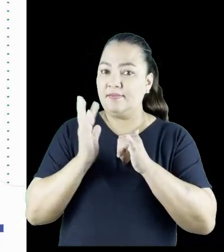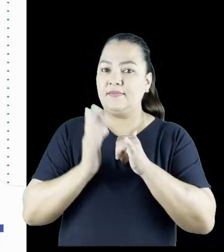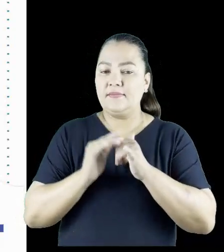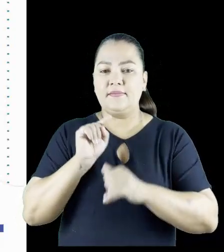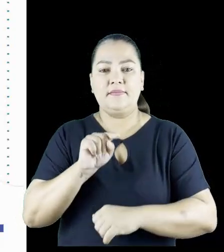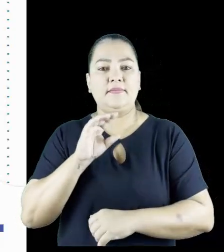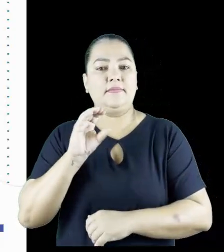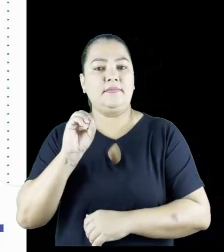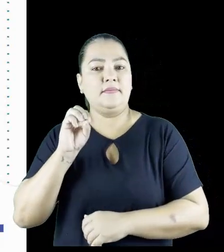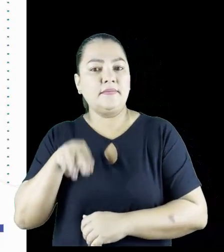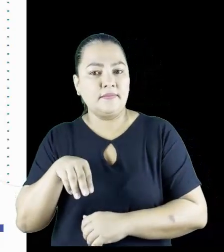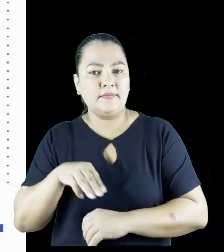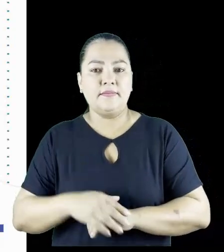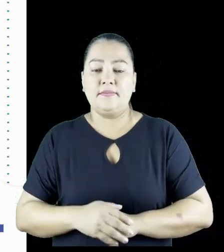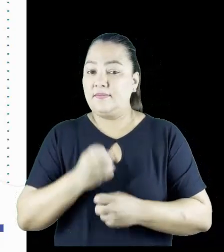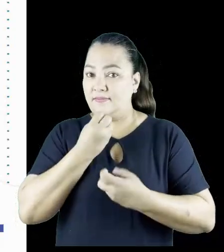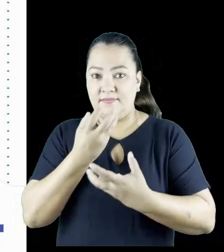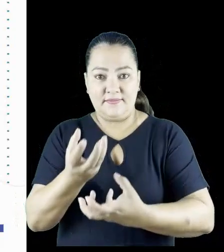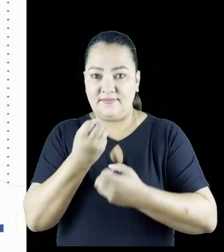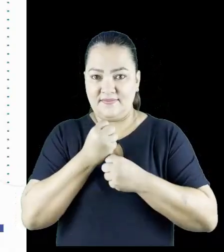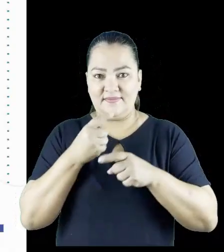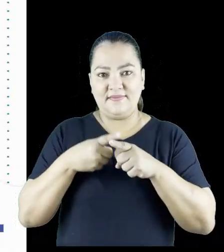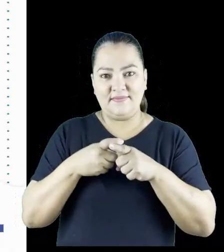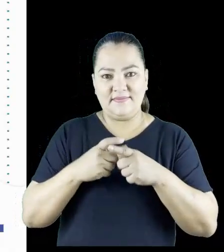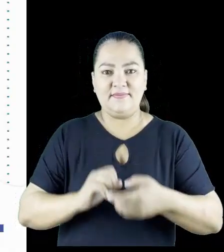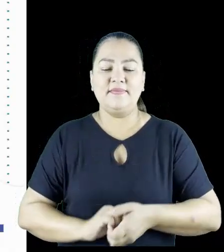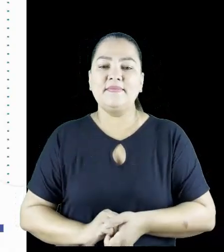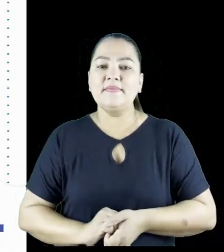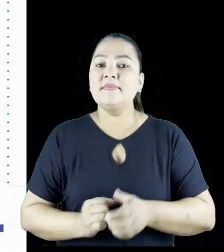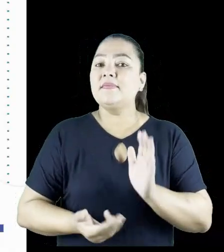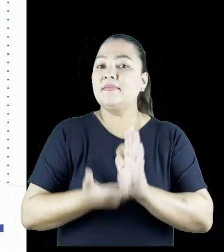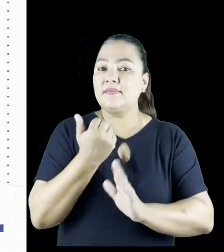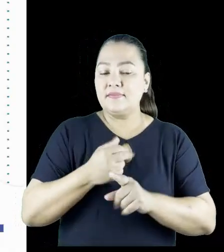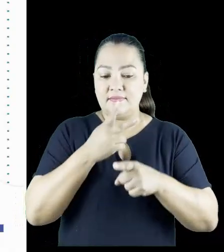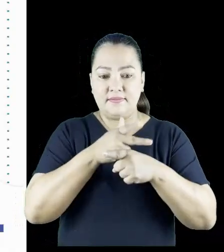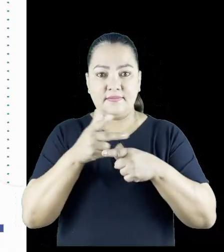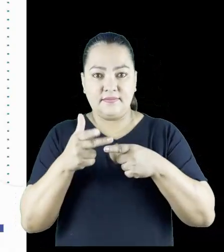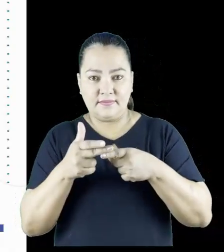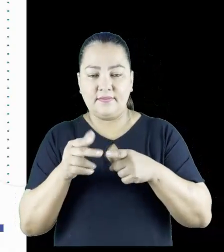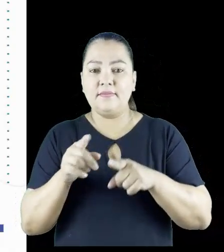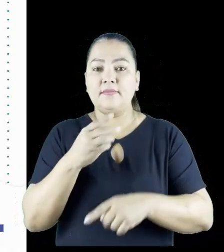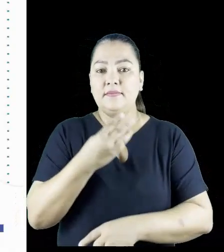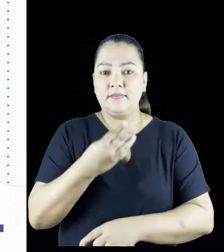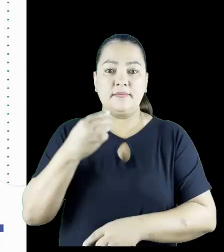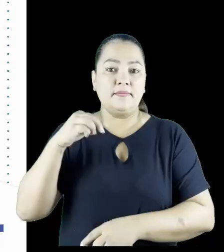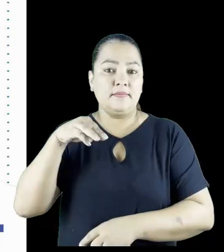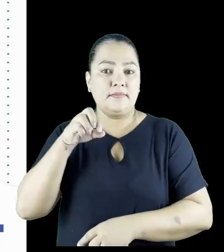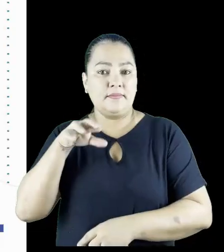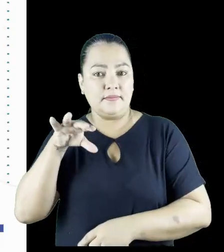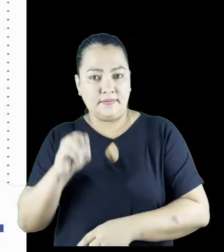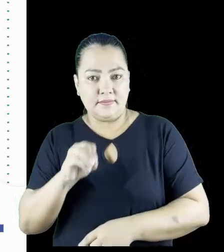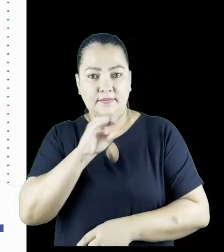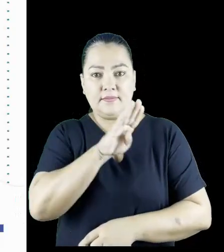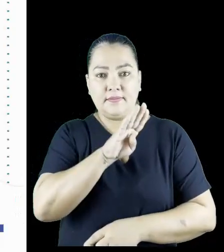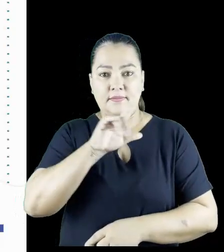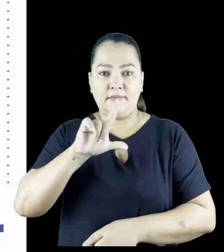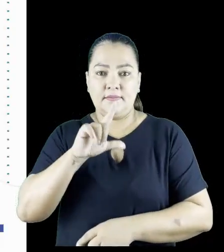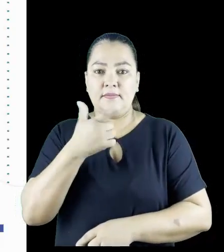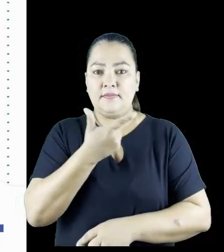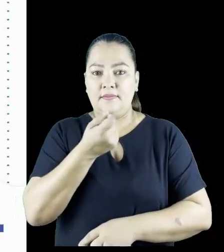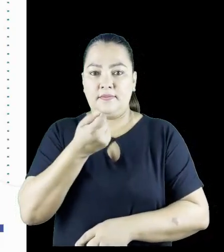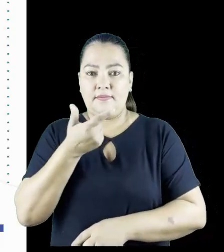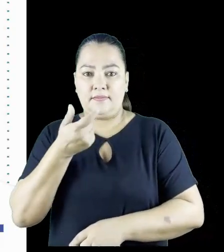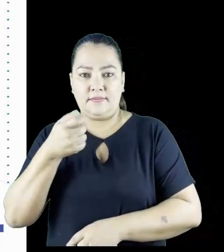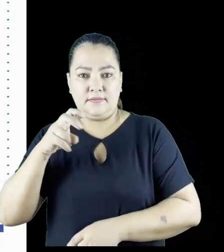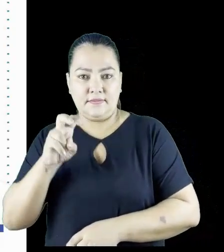Itapema. YouTube, youtube.com, Nem Te Conto Itapema. Gráfica e editora, 3 de maio,